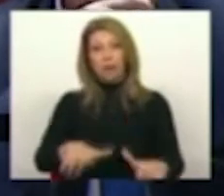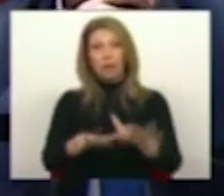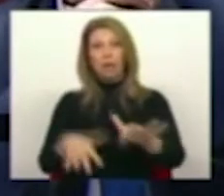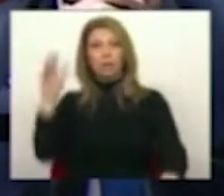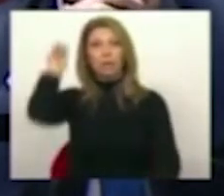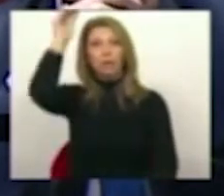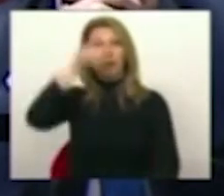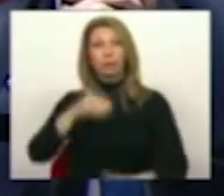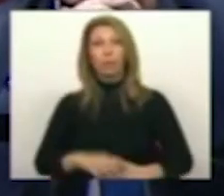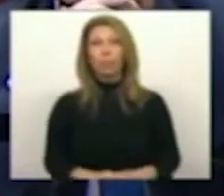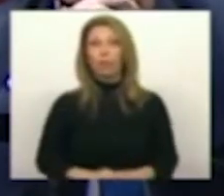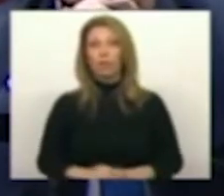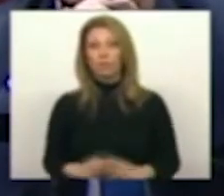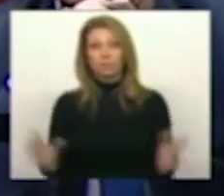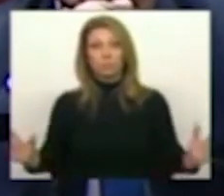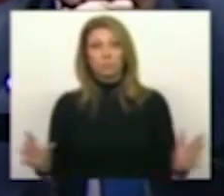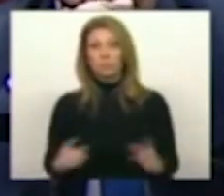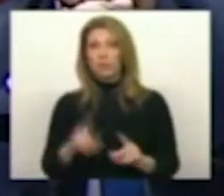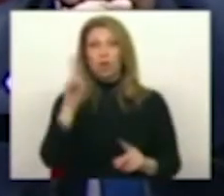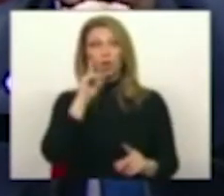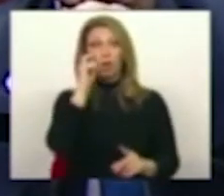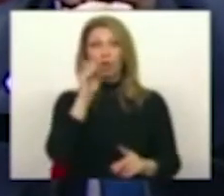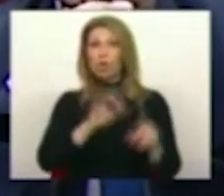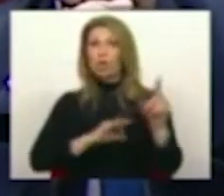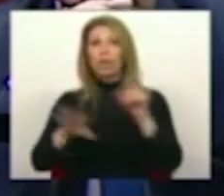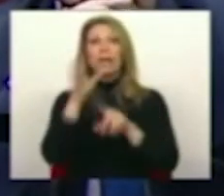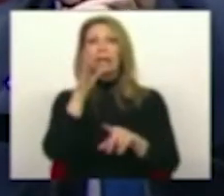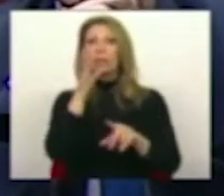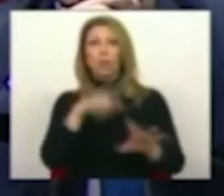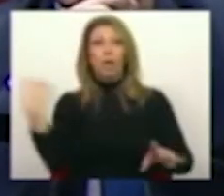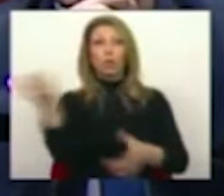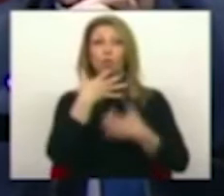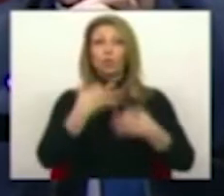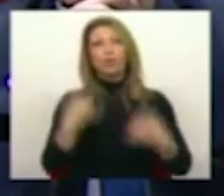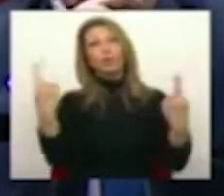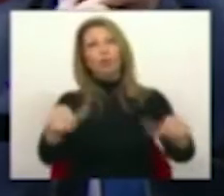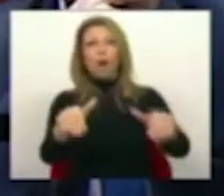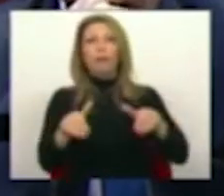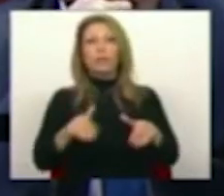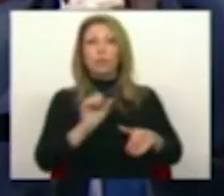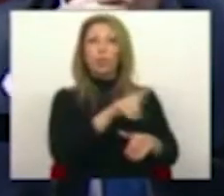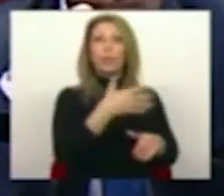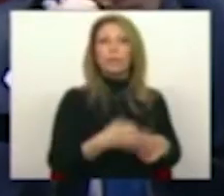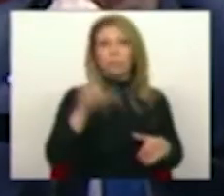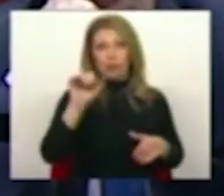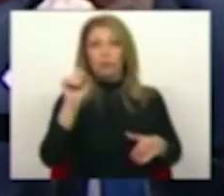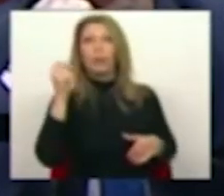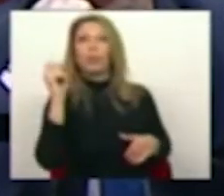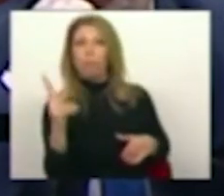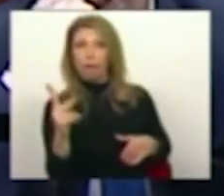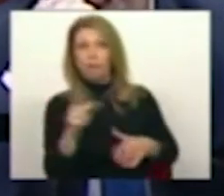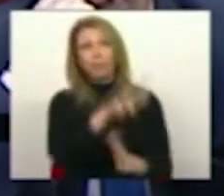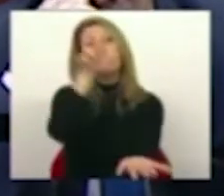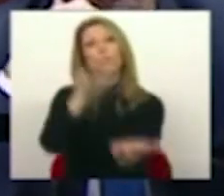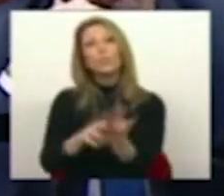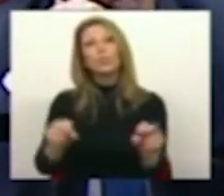da República, por todas as senhoras e senhores deputados, só com a abstenção do PCP e do PEV, que aprovou um